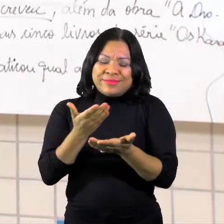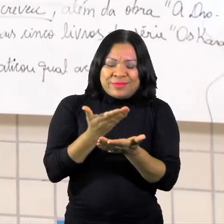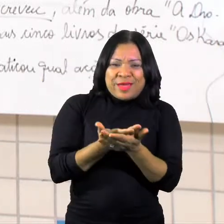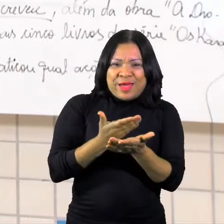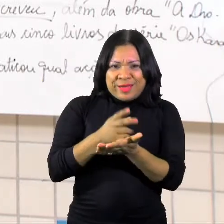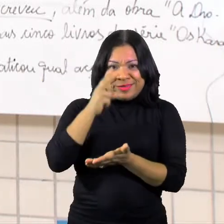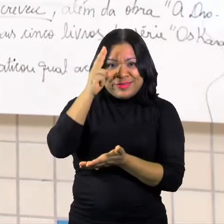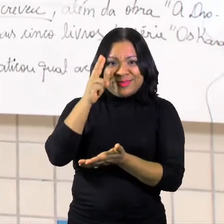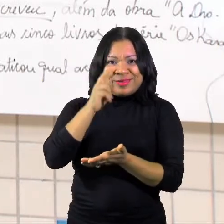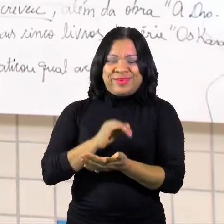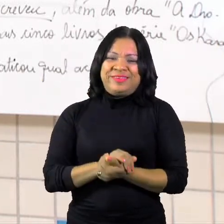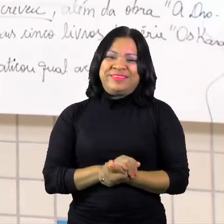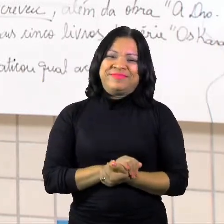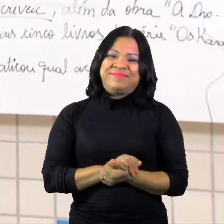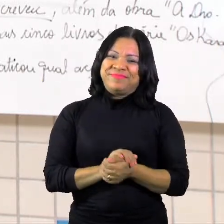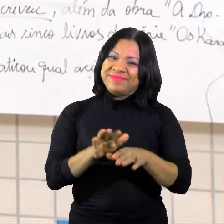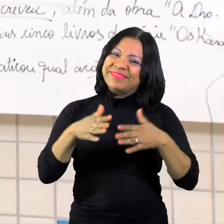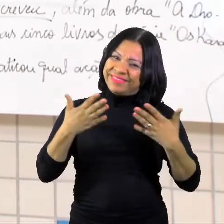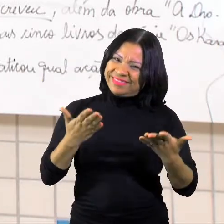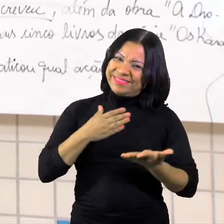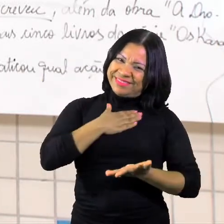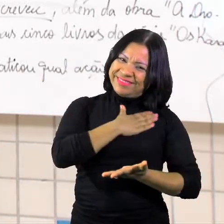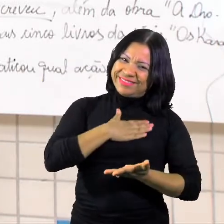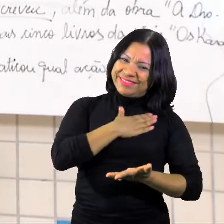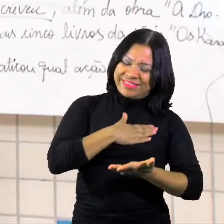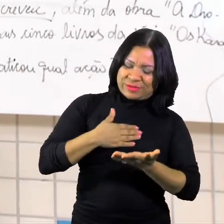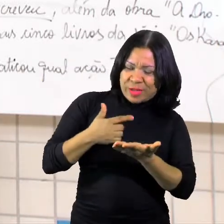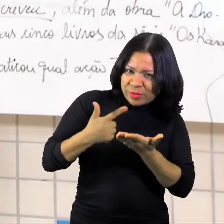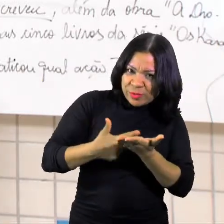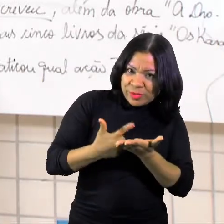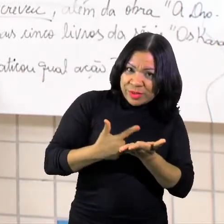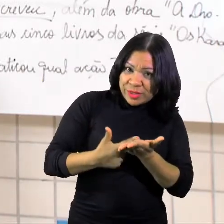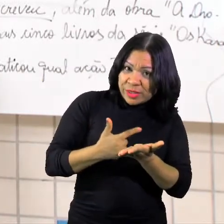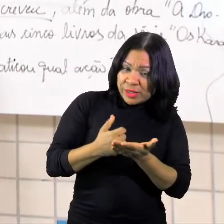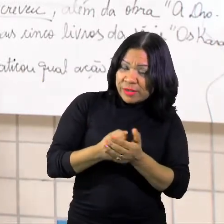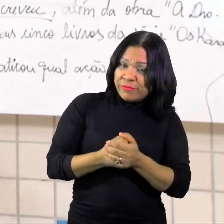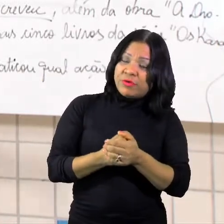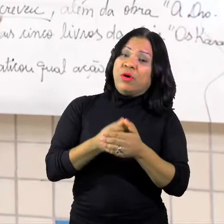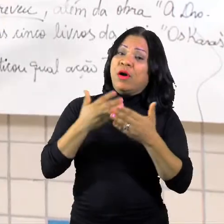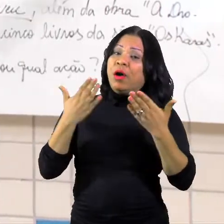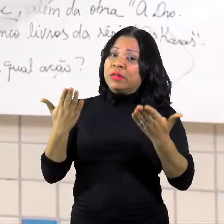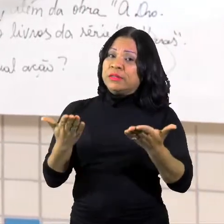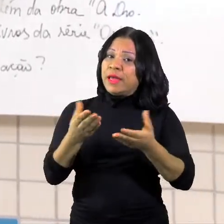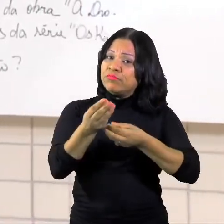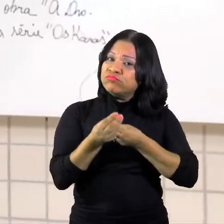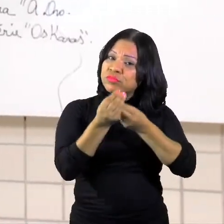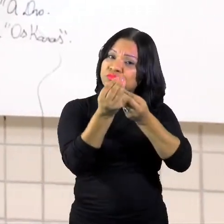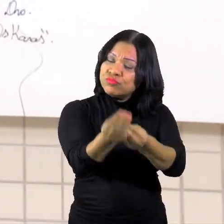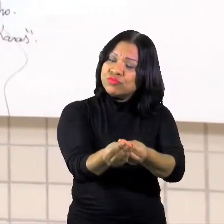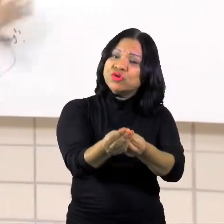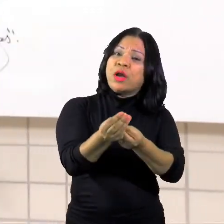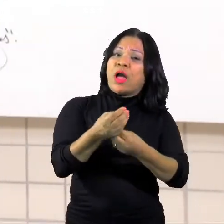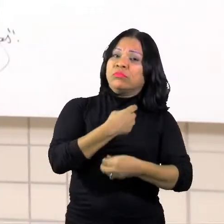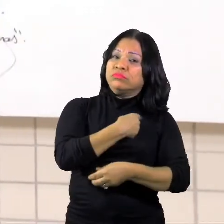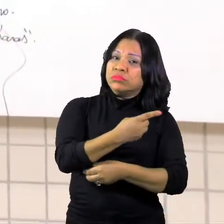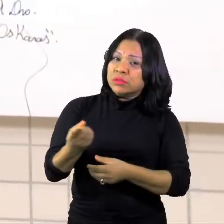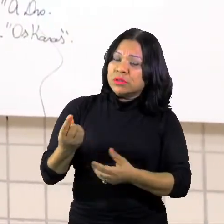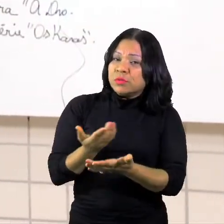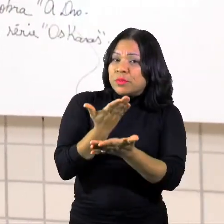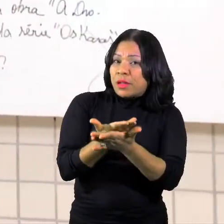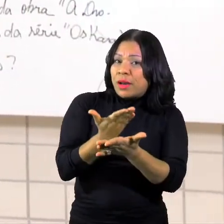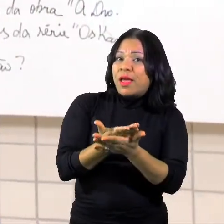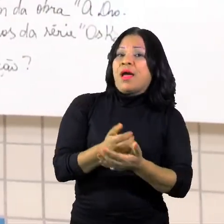Então, alunos, gostaram do livro? Pois foi um livro indicado nas nossas teleaulas, o livro A Droga da Obediência, de